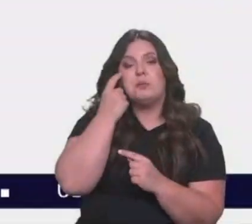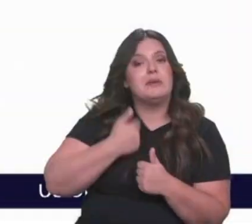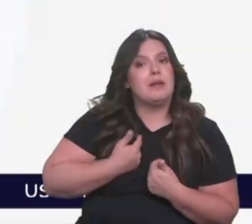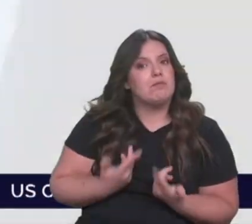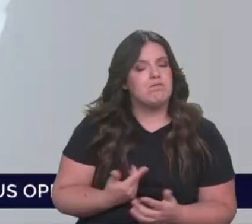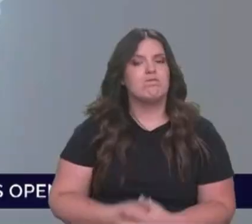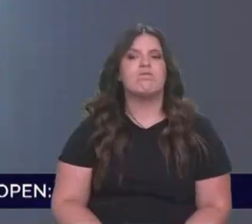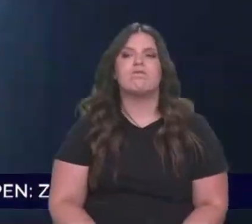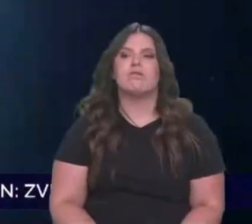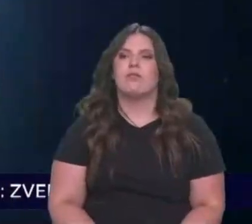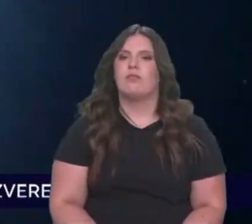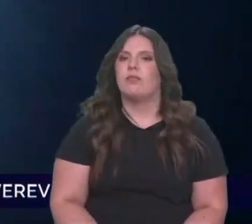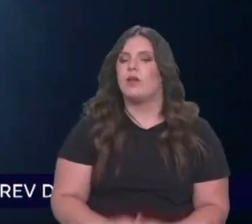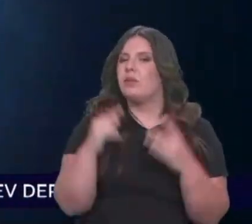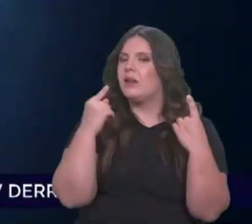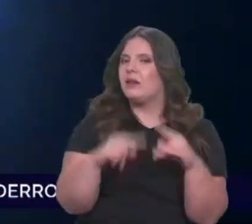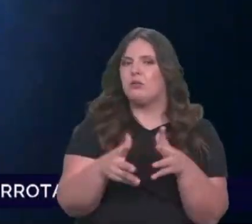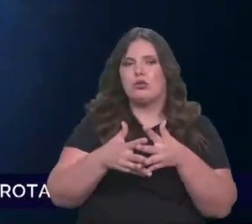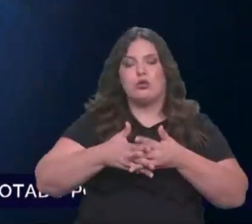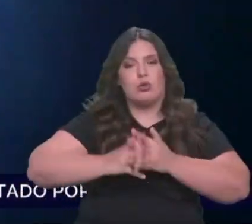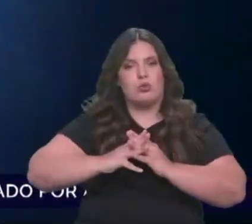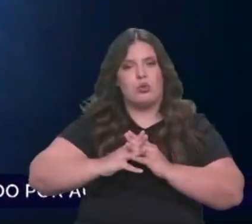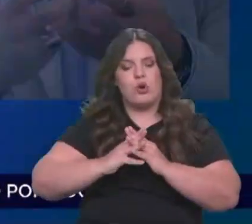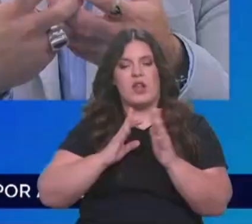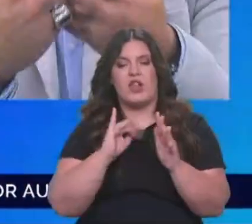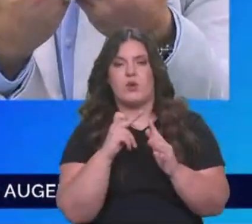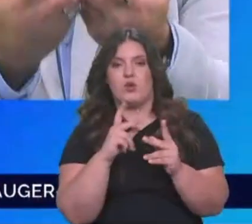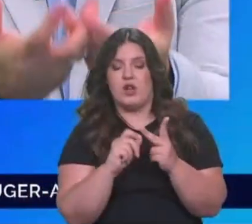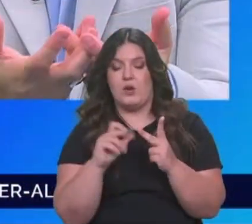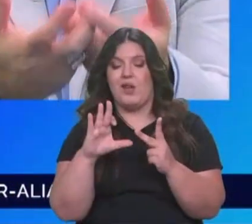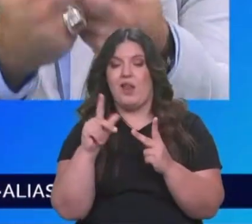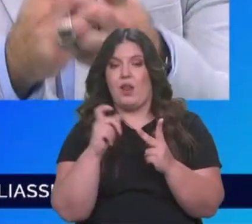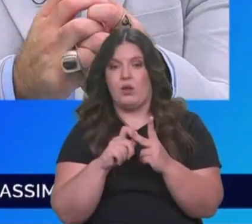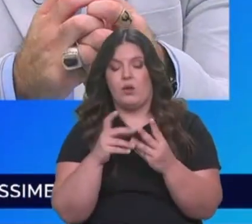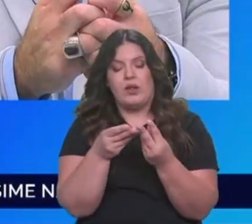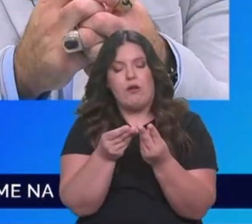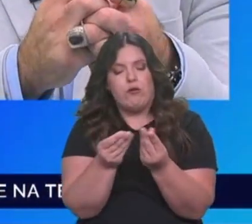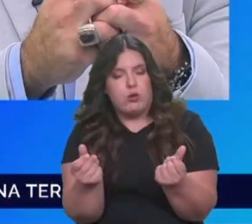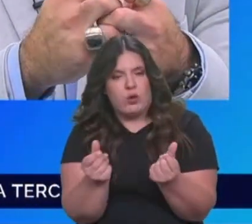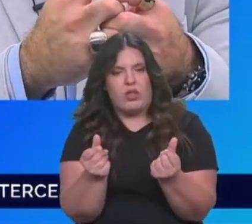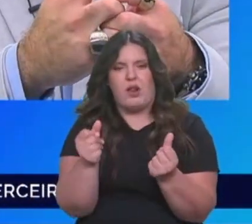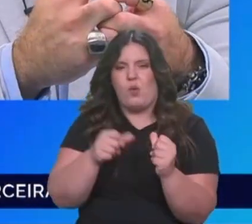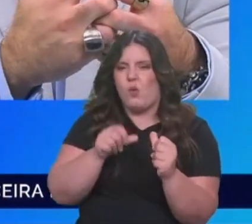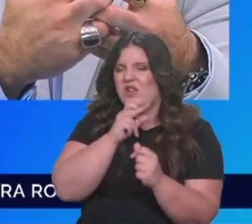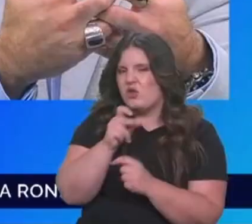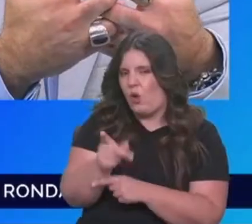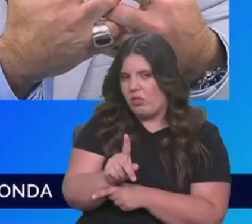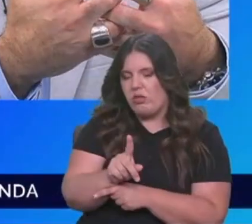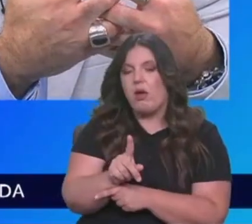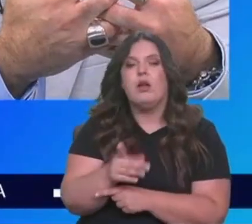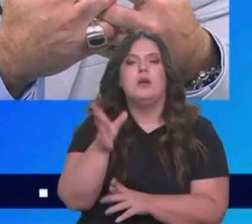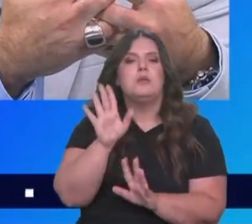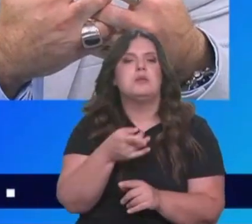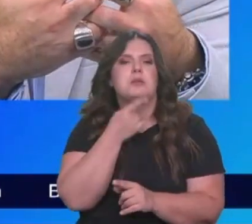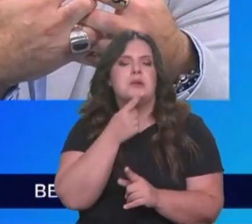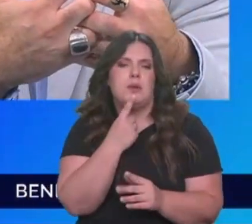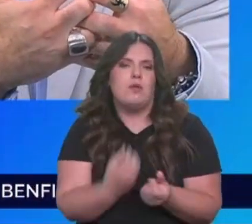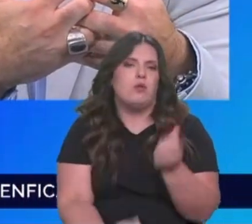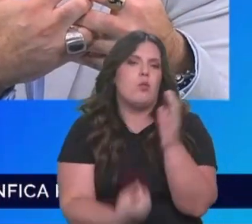pensávamos. E para termos uma estrutura de hidrogênio e hélio que é assim mais fluida e não tão sólida, nós precisamos perceber como é que aquilo se